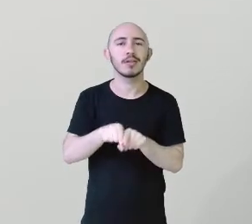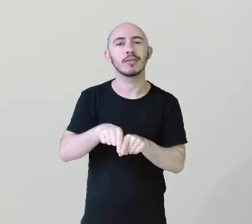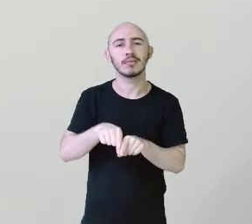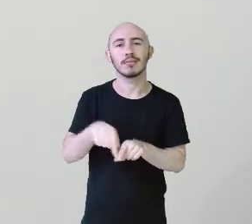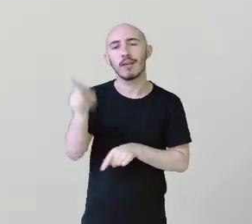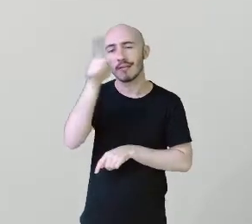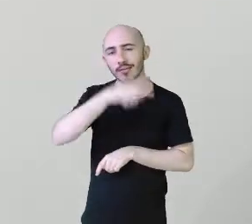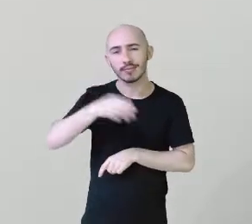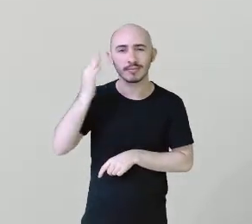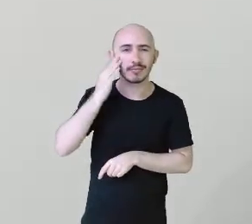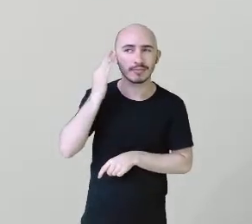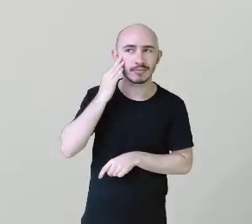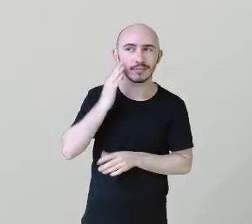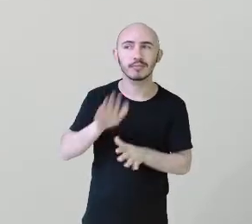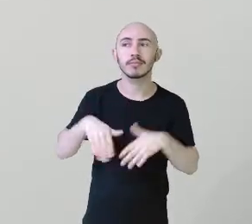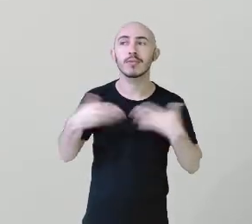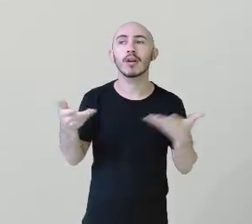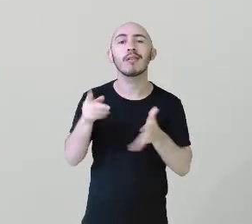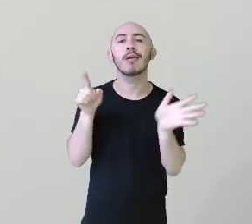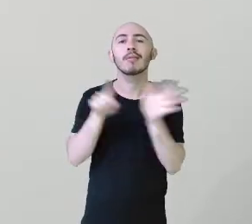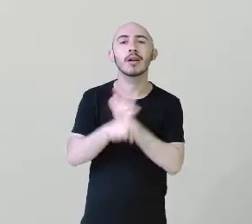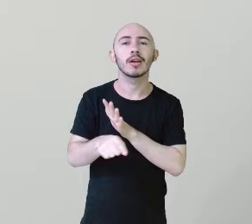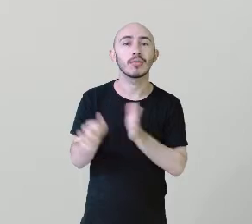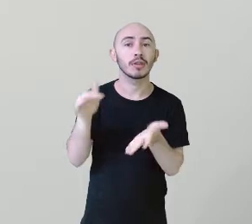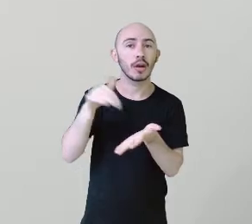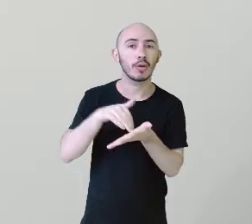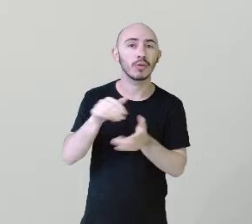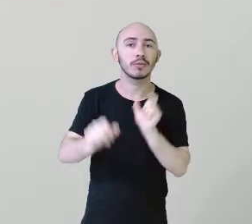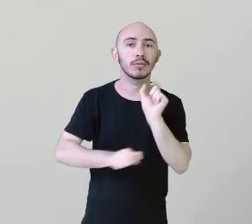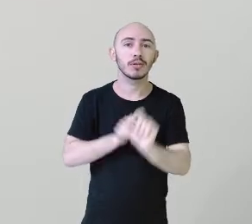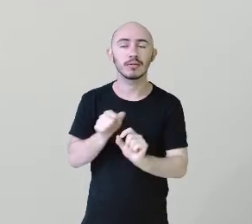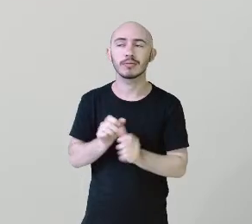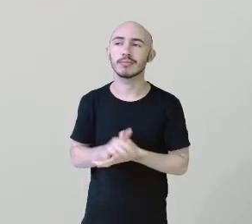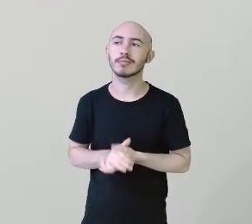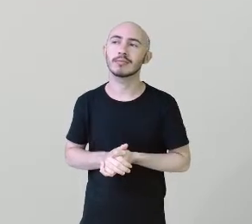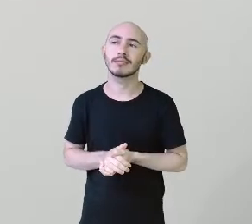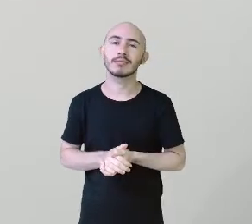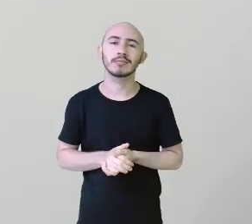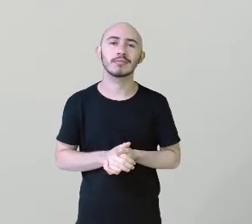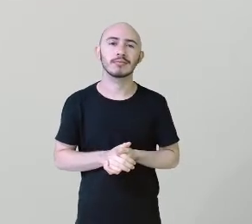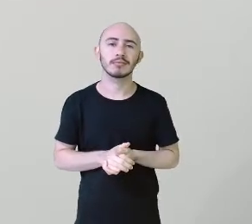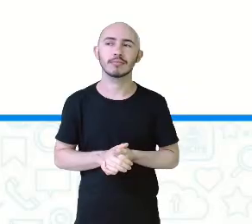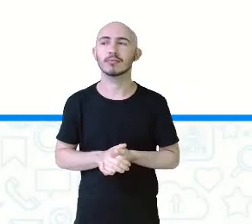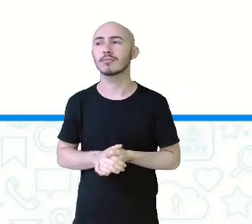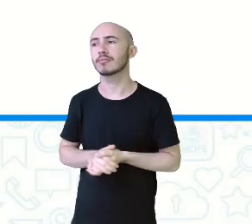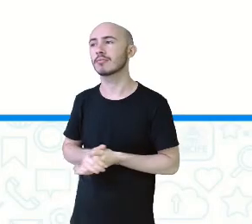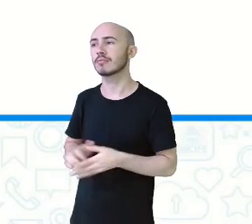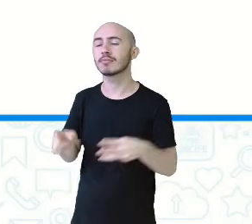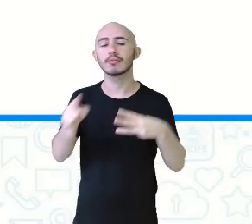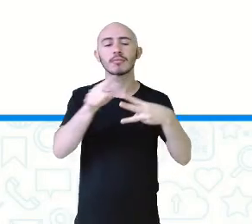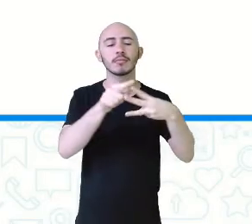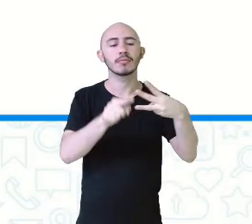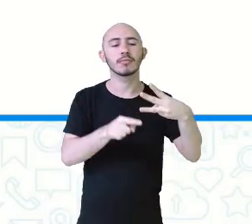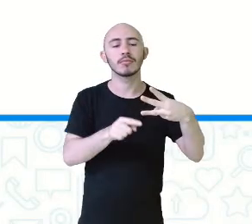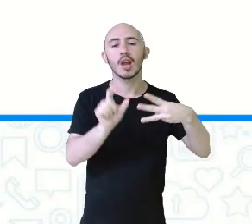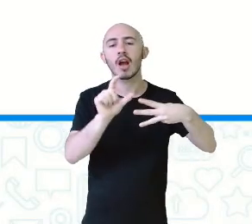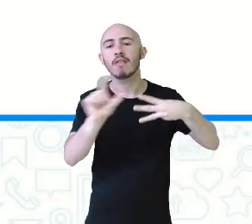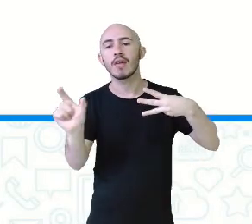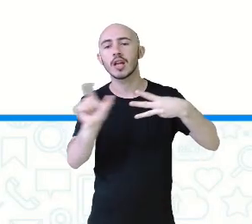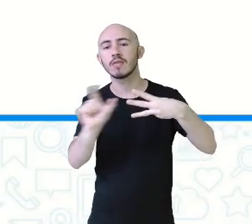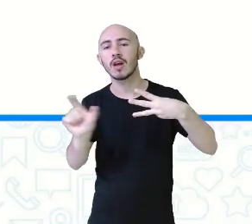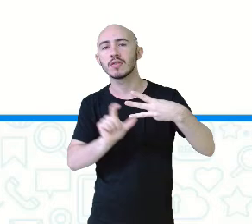sim. Então, para a nossa última questãozinha que diz: leia as frases abaixo e faça concordância